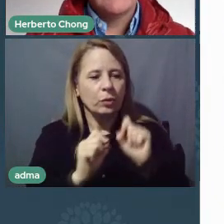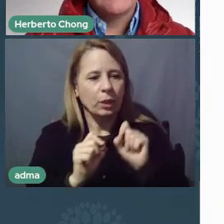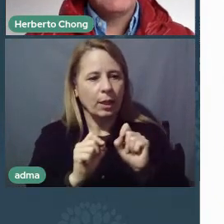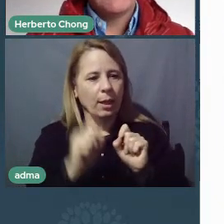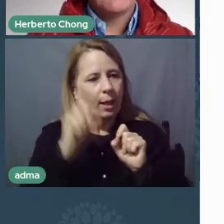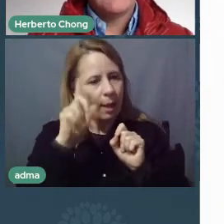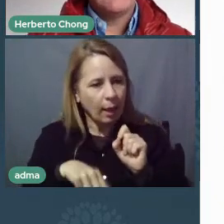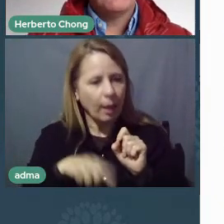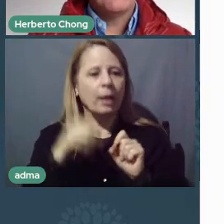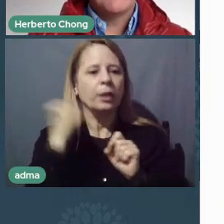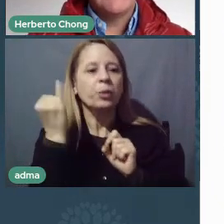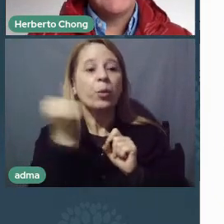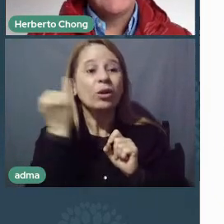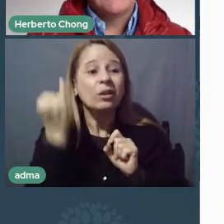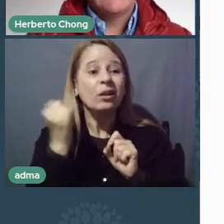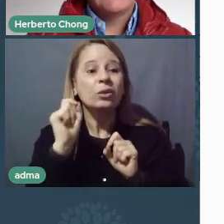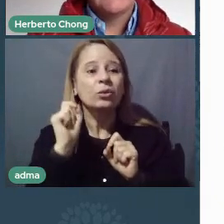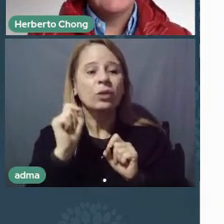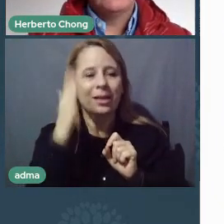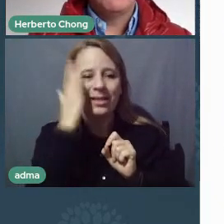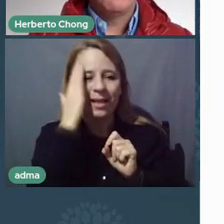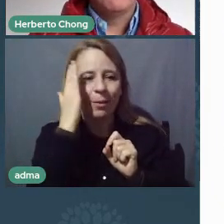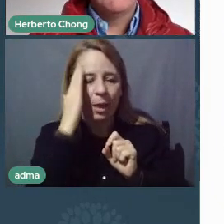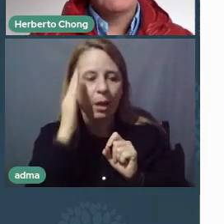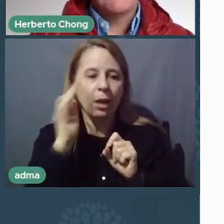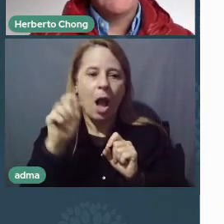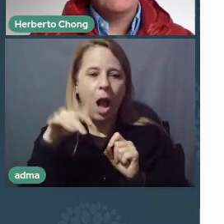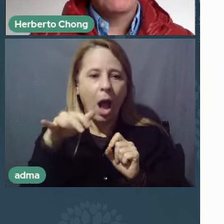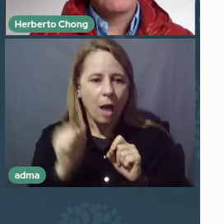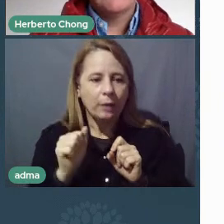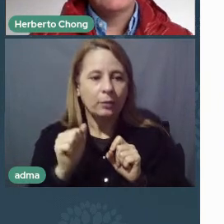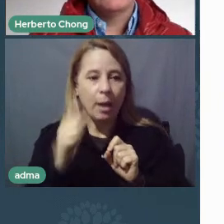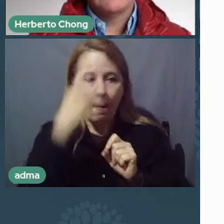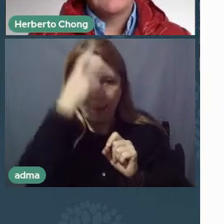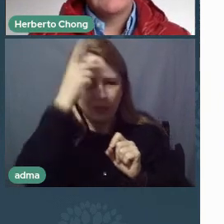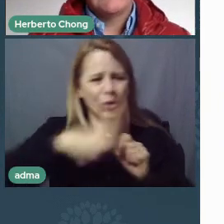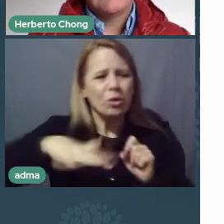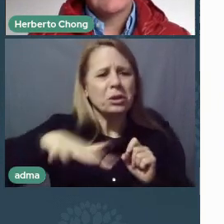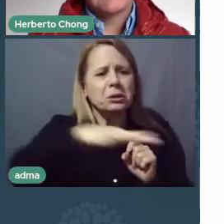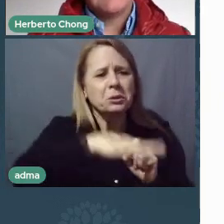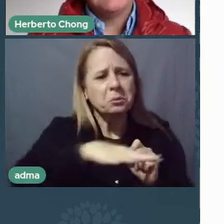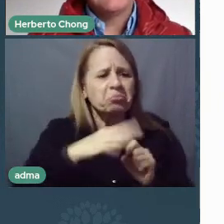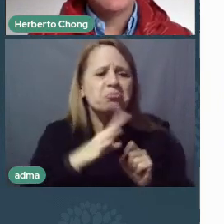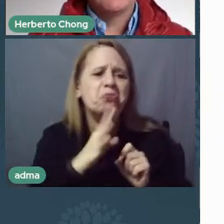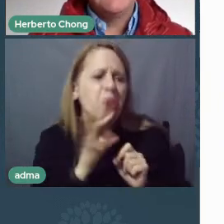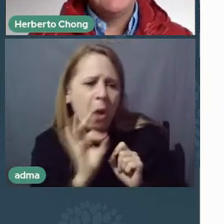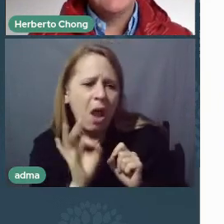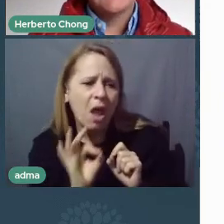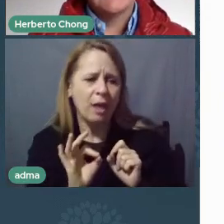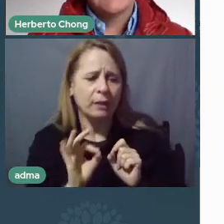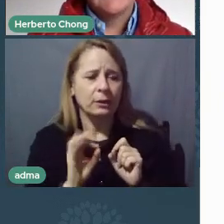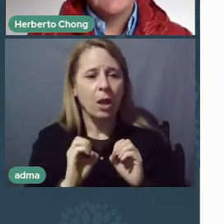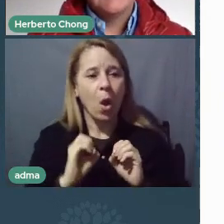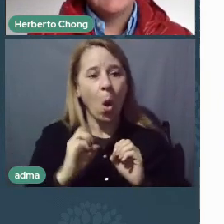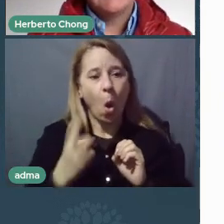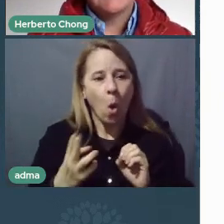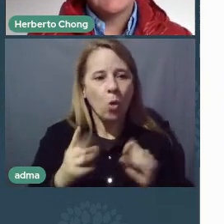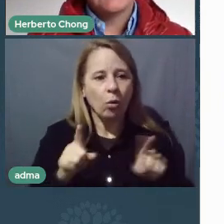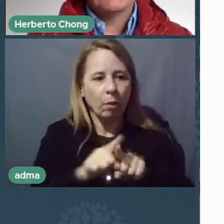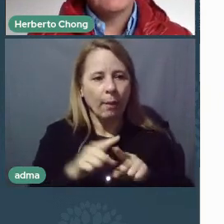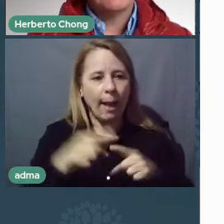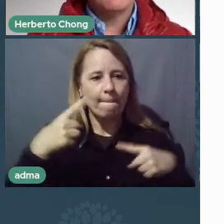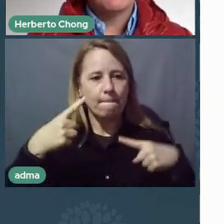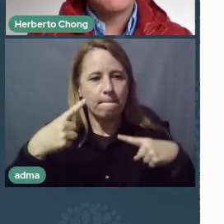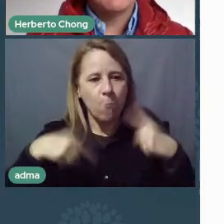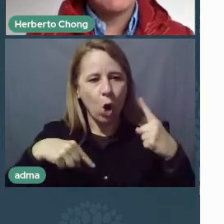doença, fazer com que tanto o público leigo quanto a classe política entenda